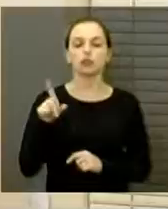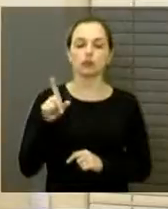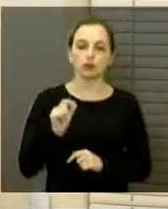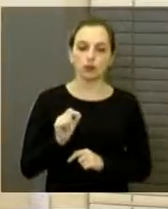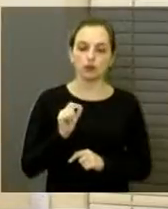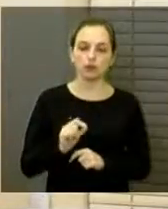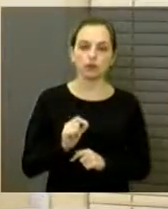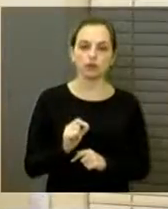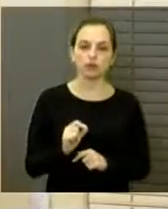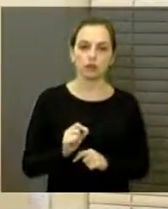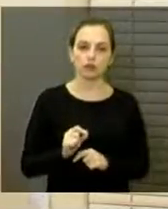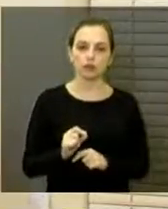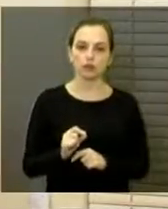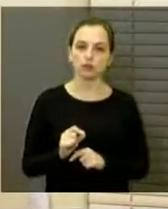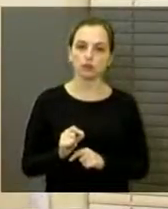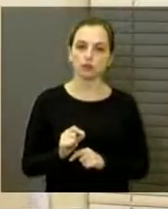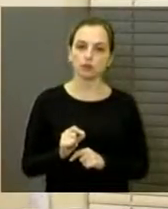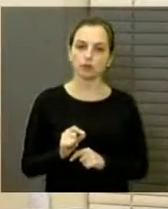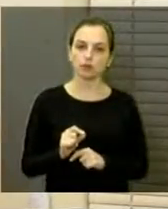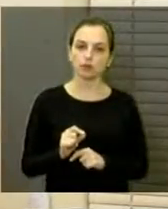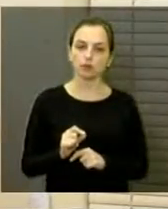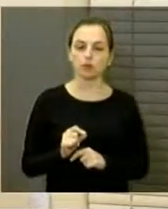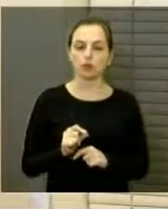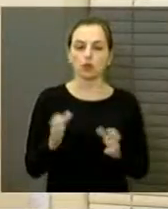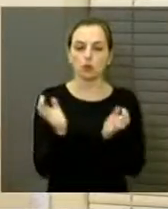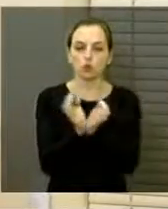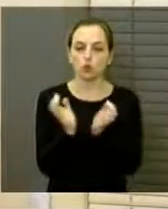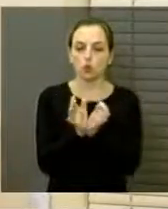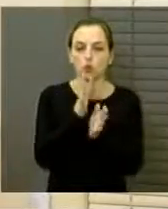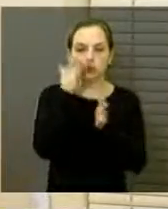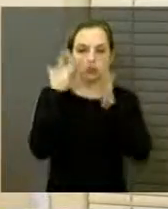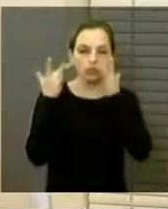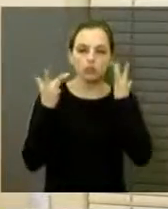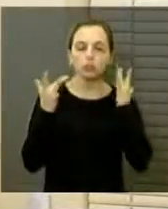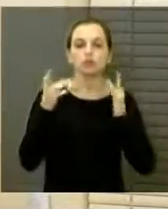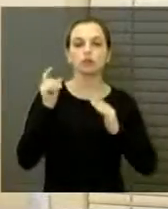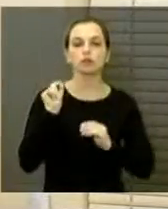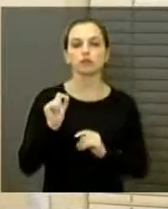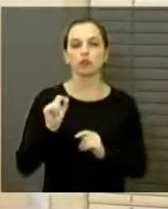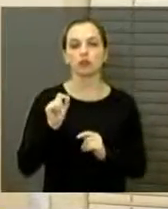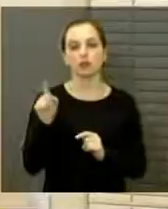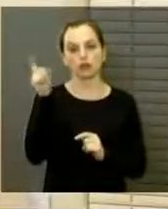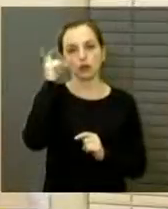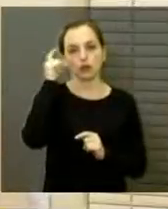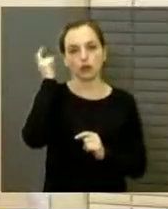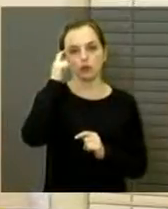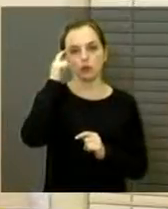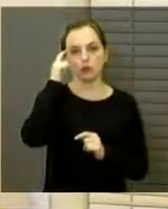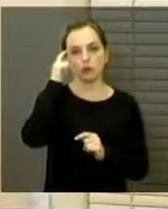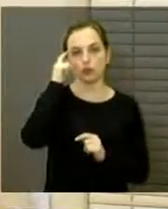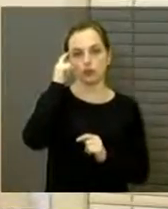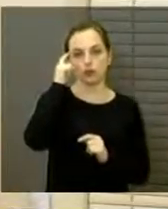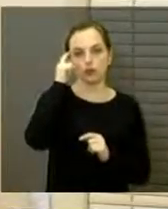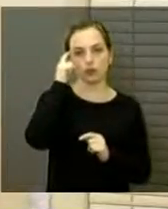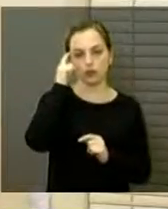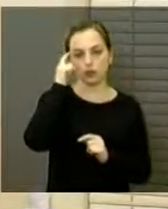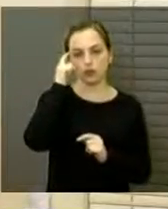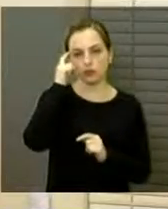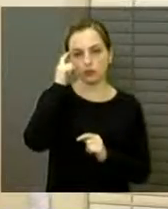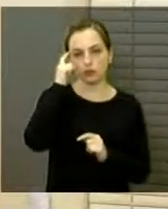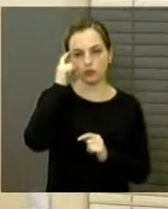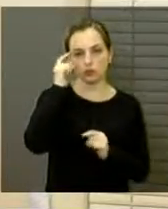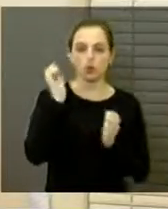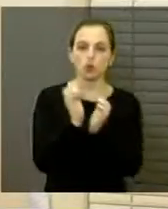parte, oriundo da classe artística, que é, eu penso, uma parte